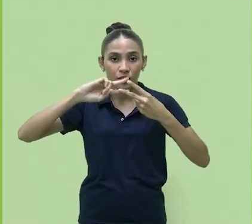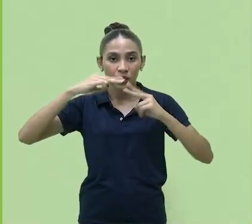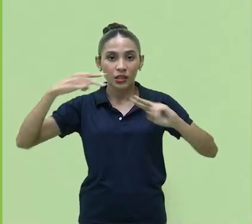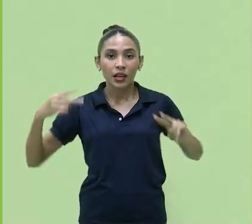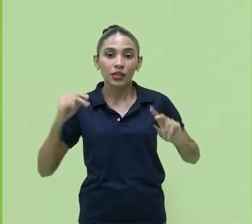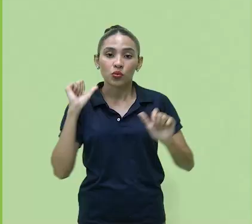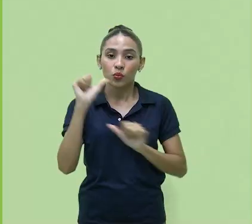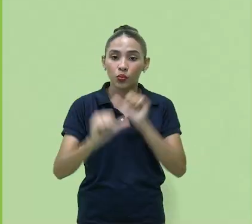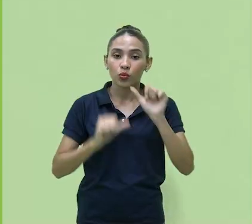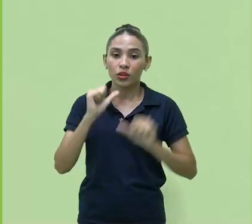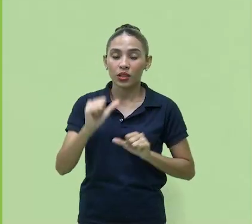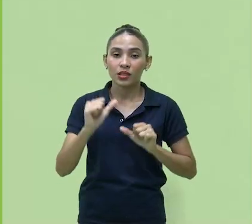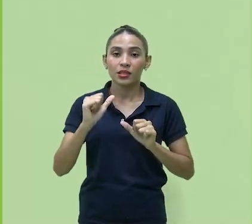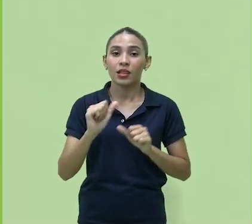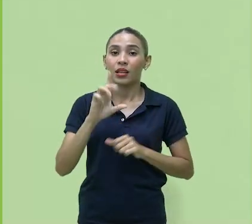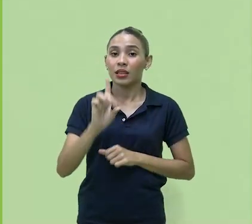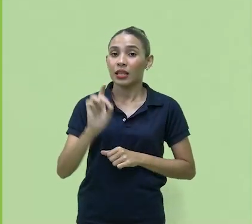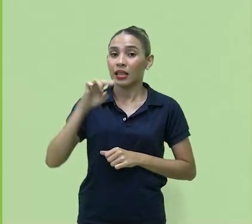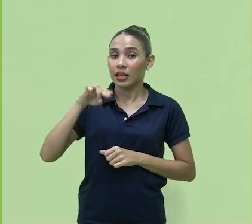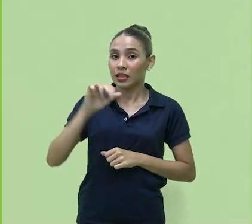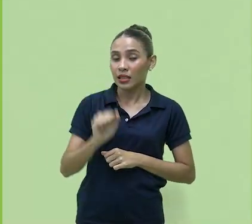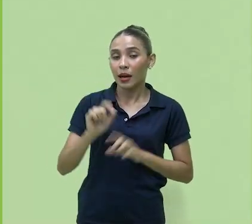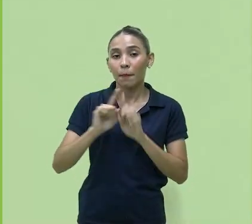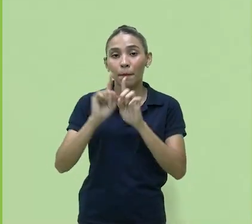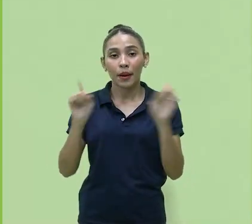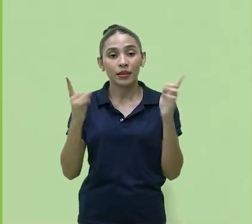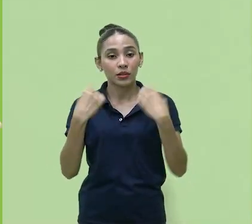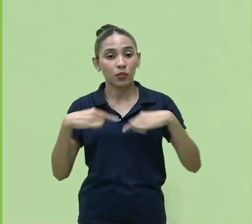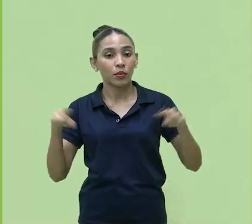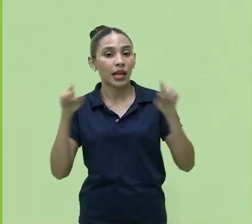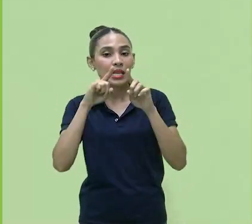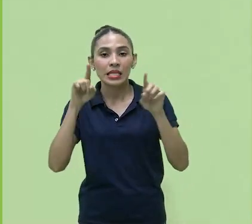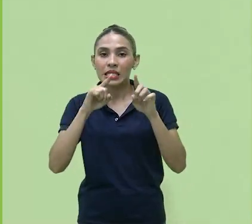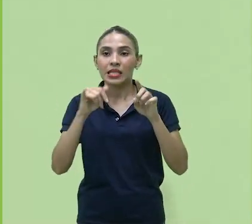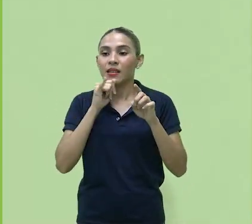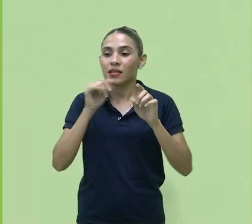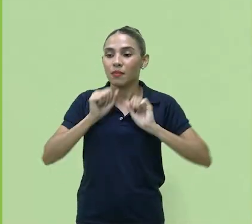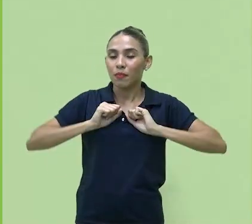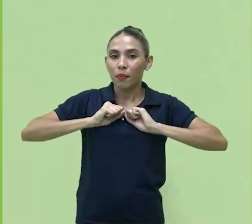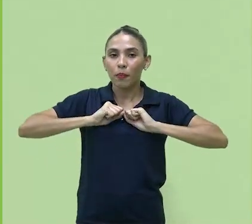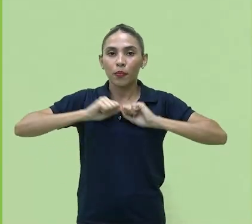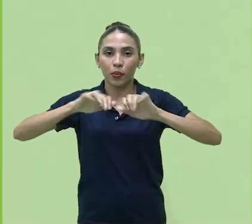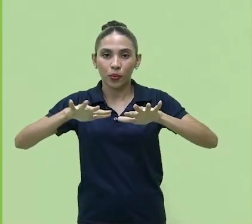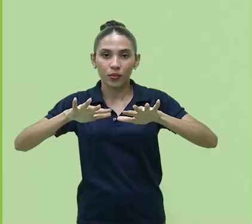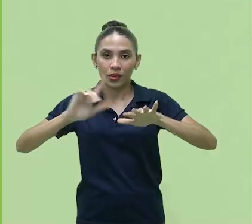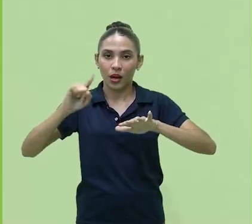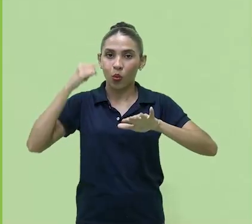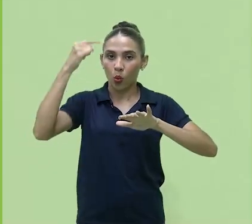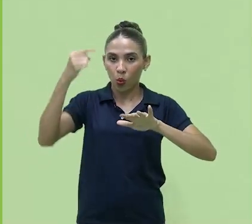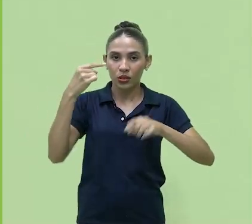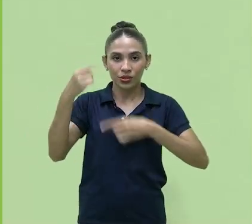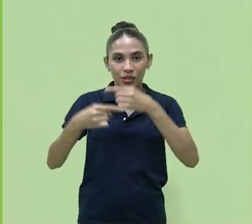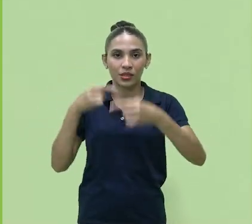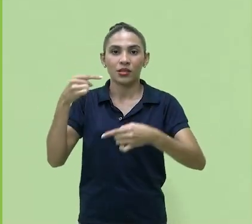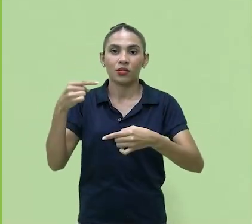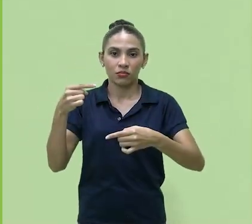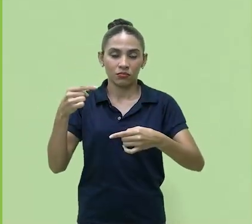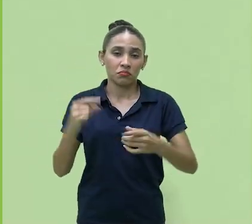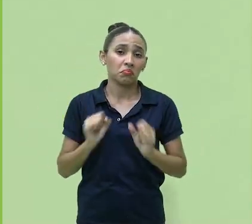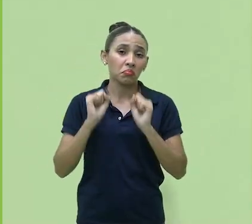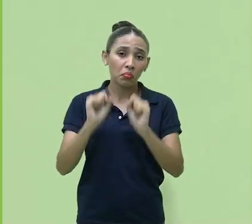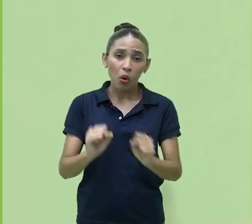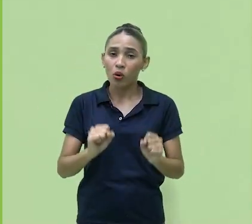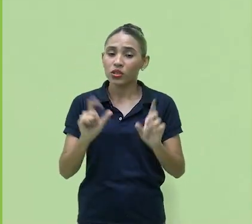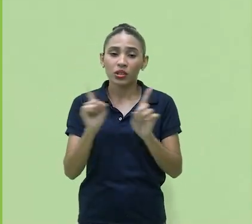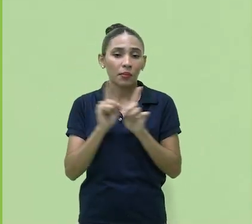com mudança no DNA, porém, não é necessariamente transmitida para as demais gerações. Ela